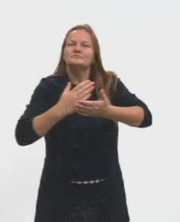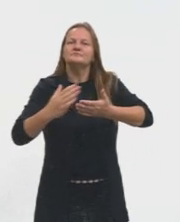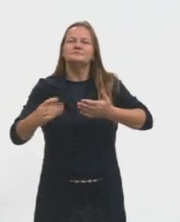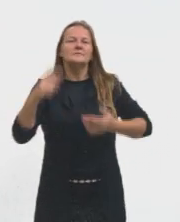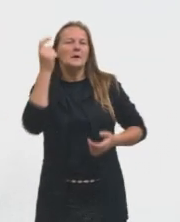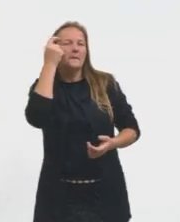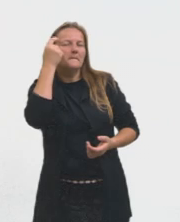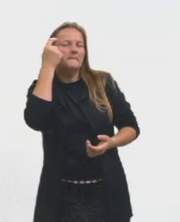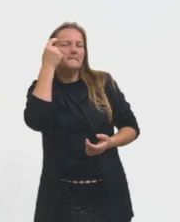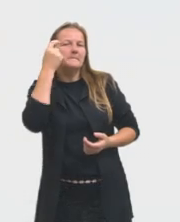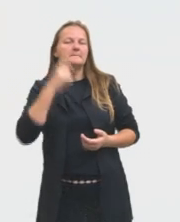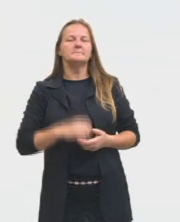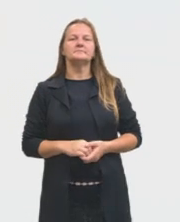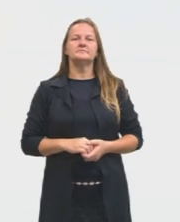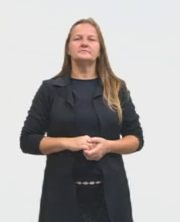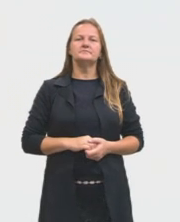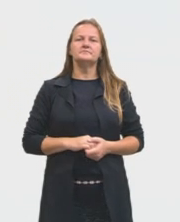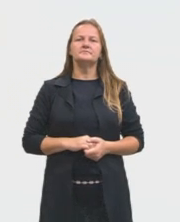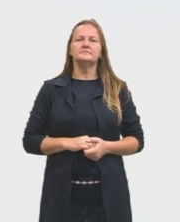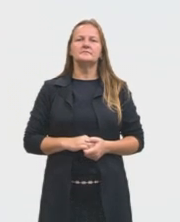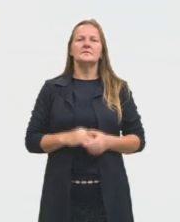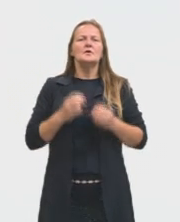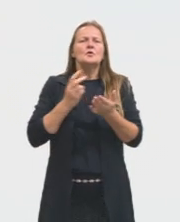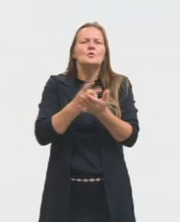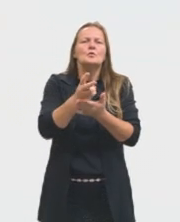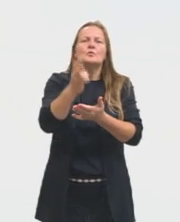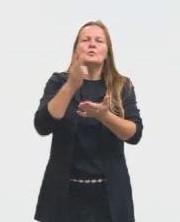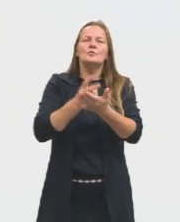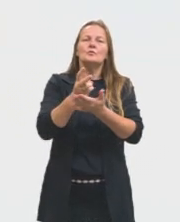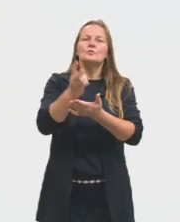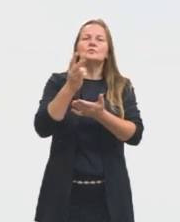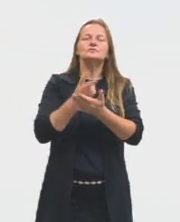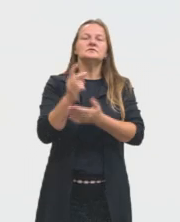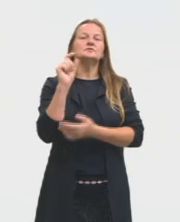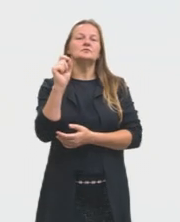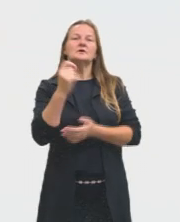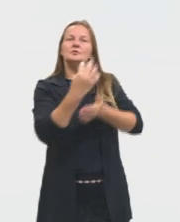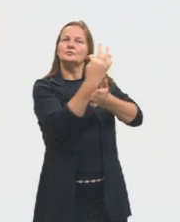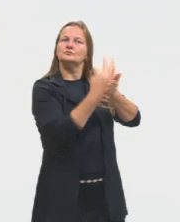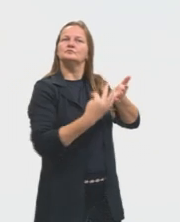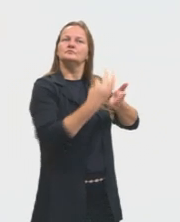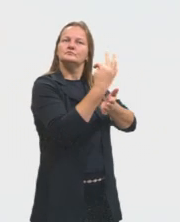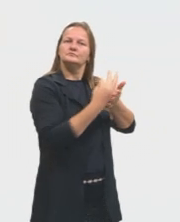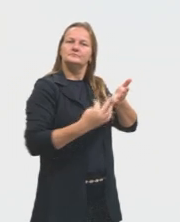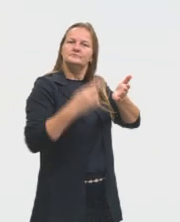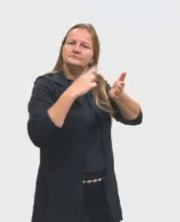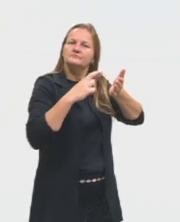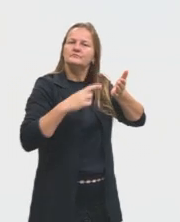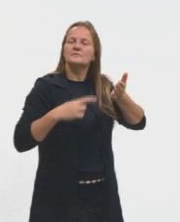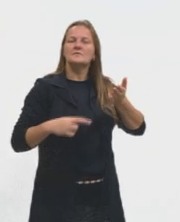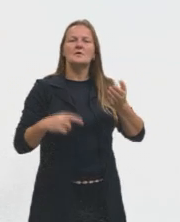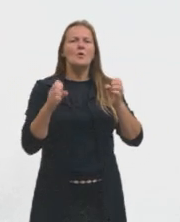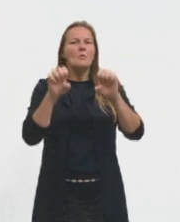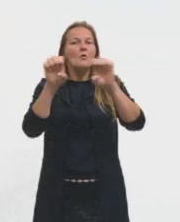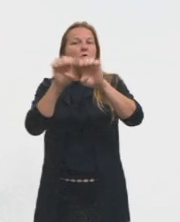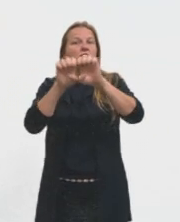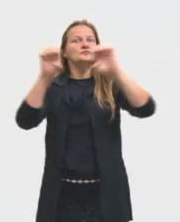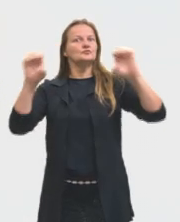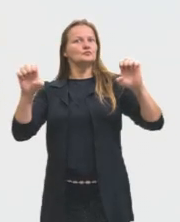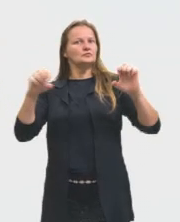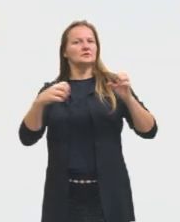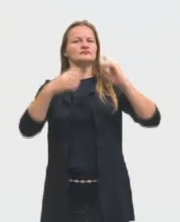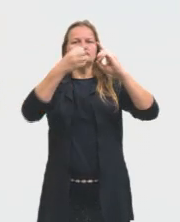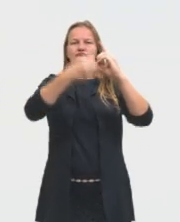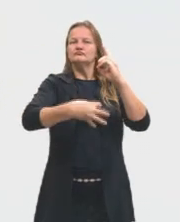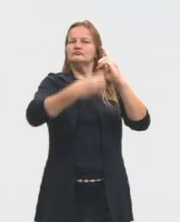pensando nesta continuidade né do que é o texto de redação a macro estrutura do texto